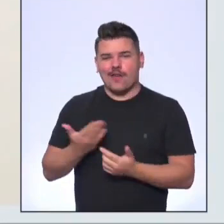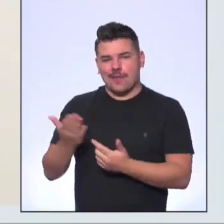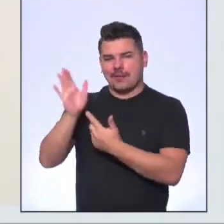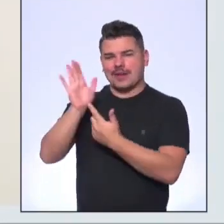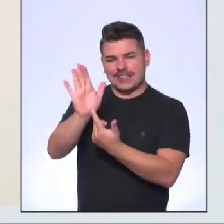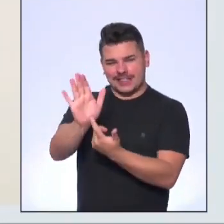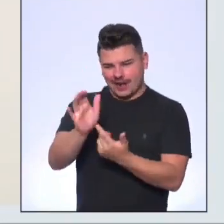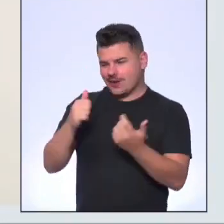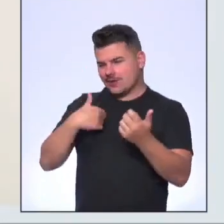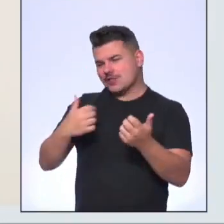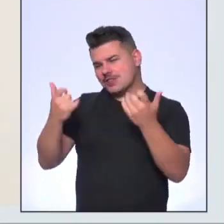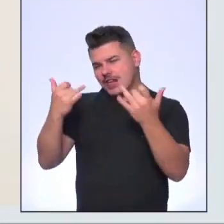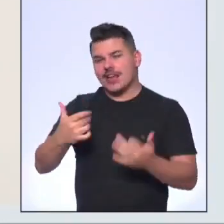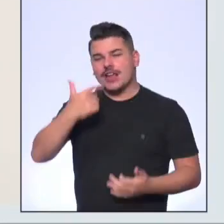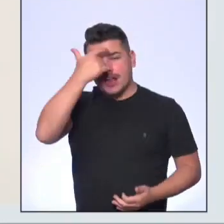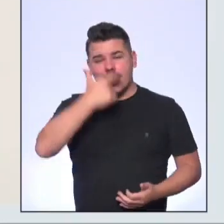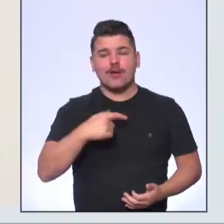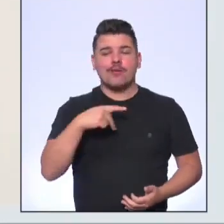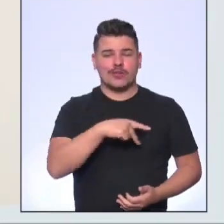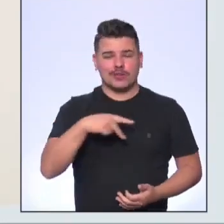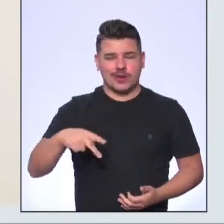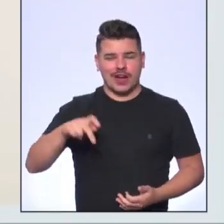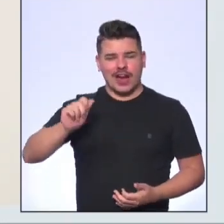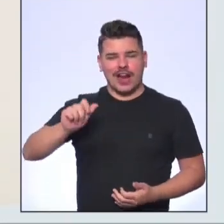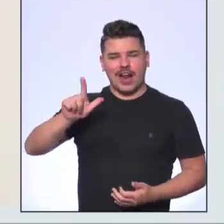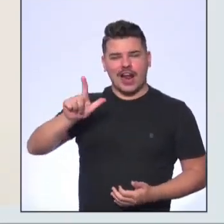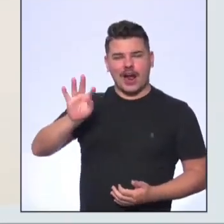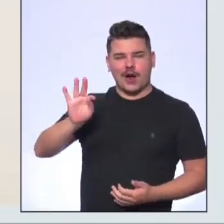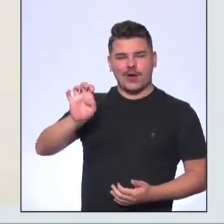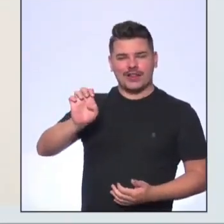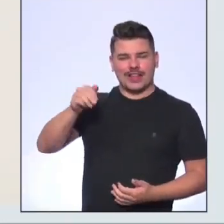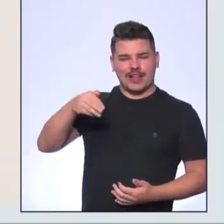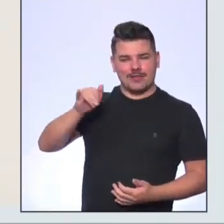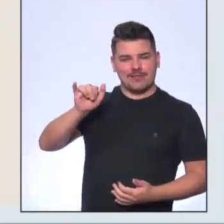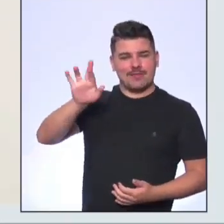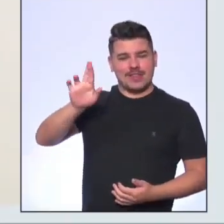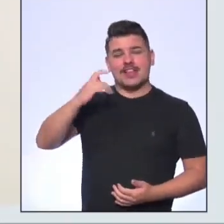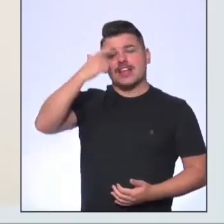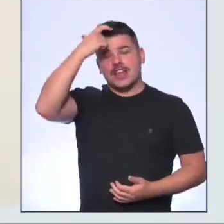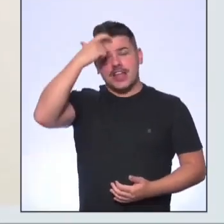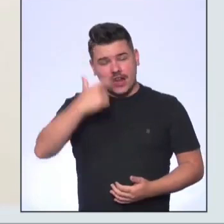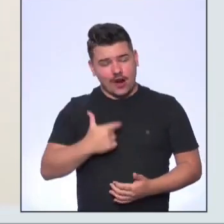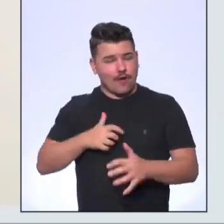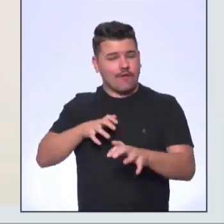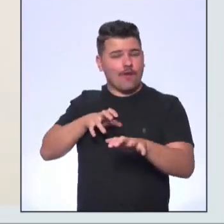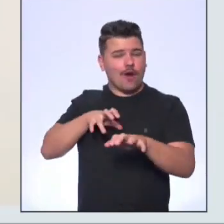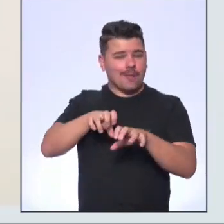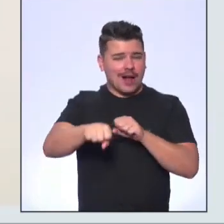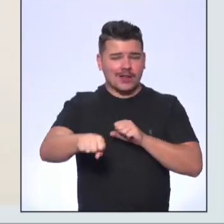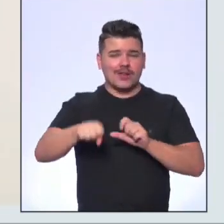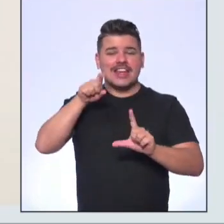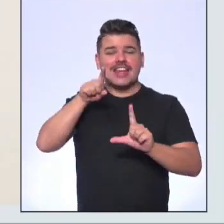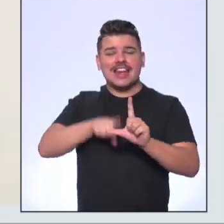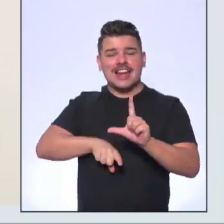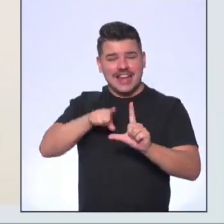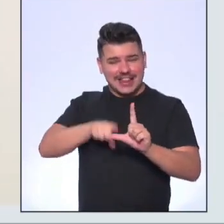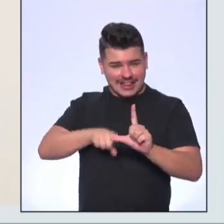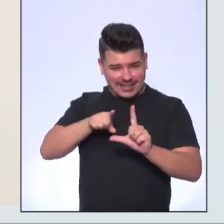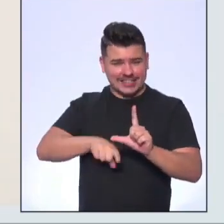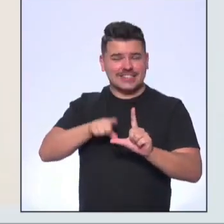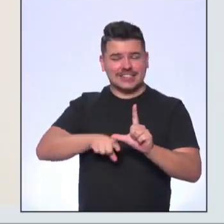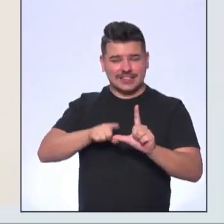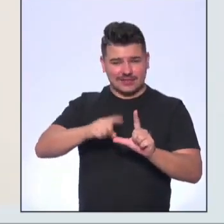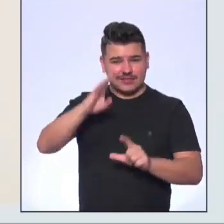eu falei, eu sou o professor Altemir, eu sou formado em Letras pela Universidade de Passo Fundo,